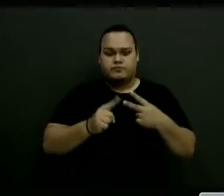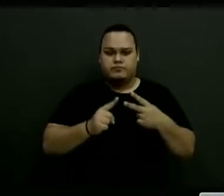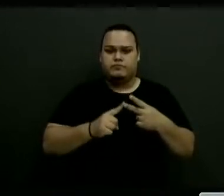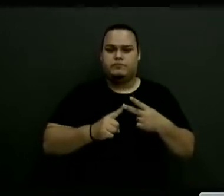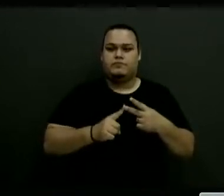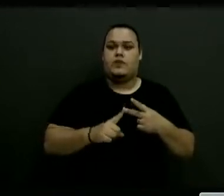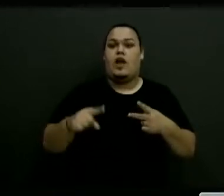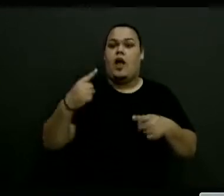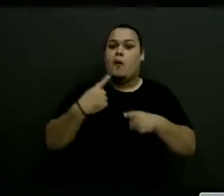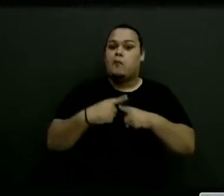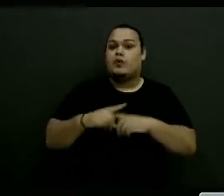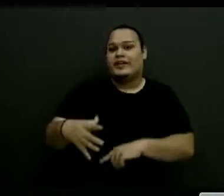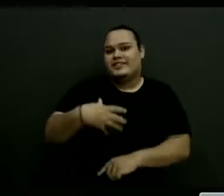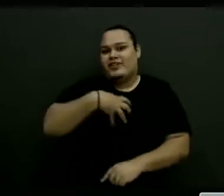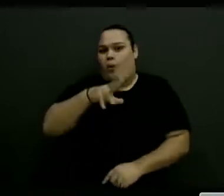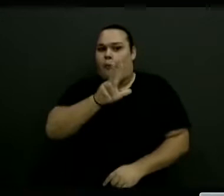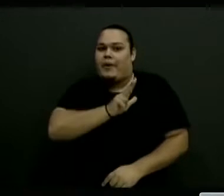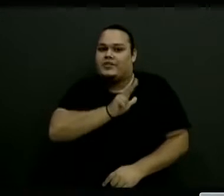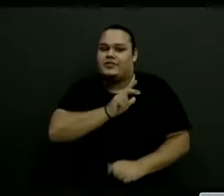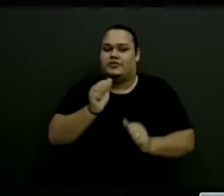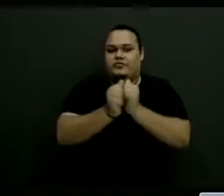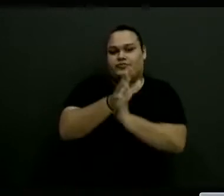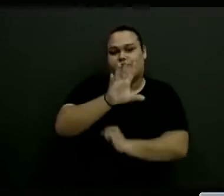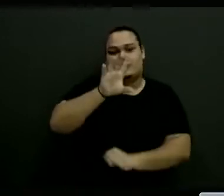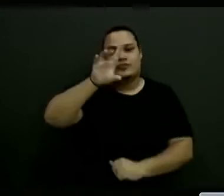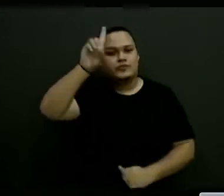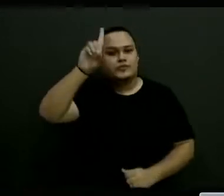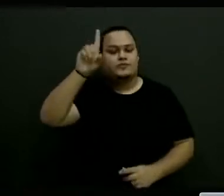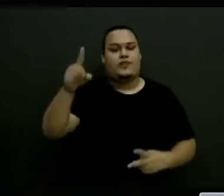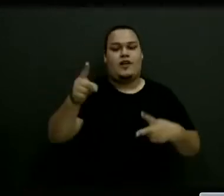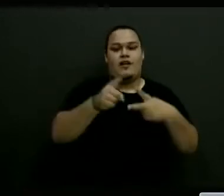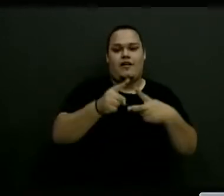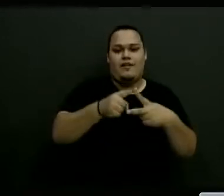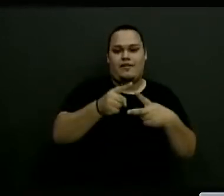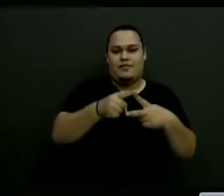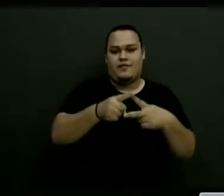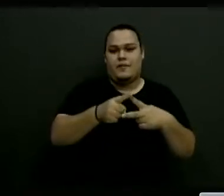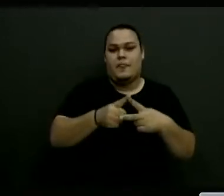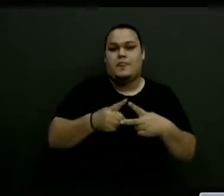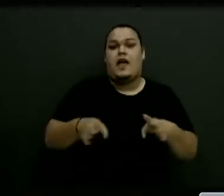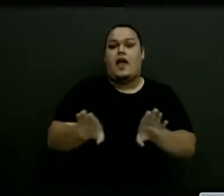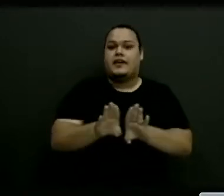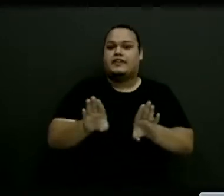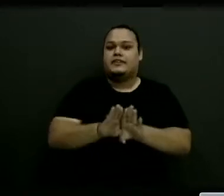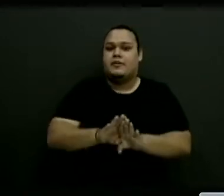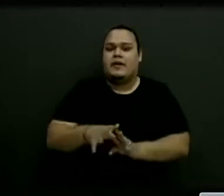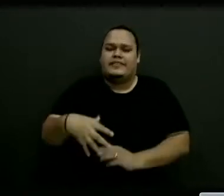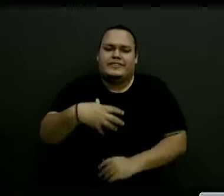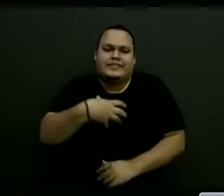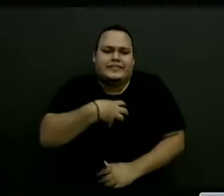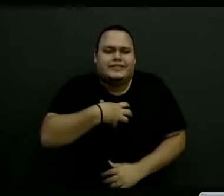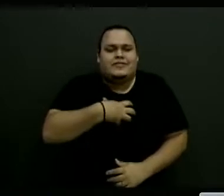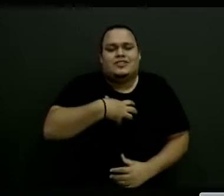vida íntima de Jesus, e segundo, a compaixão que tinha pelas